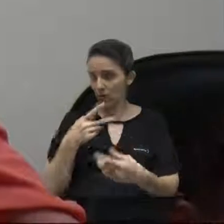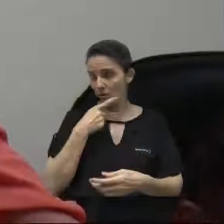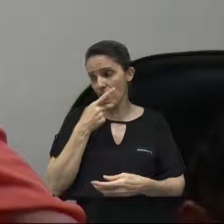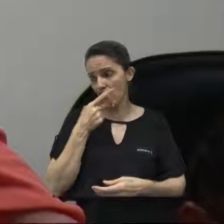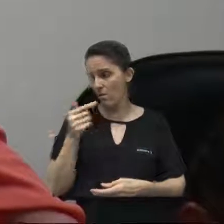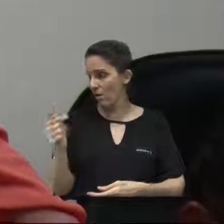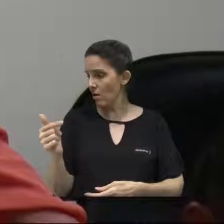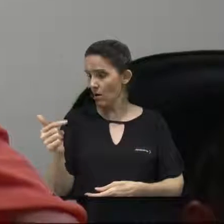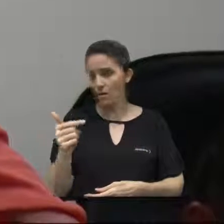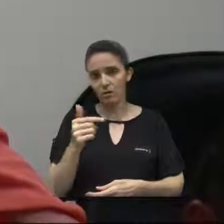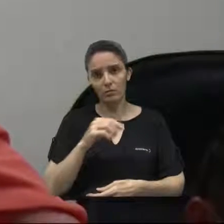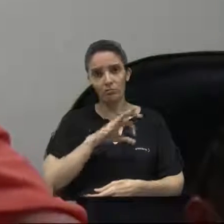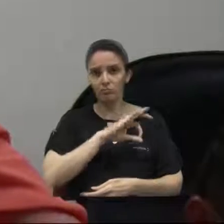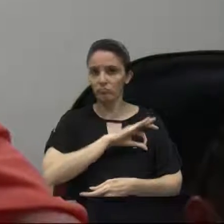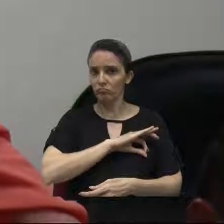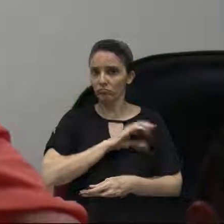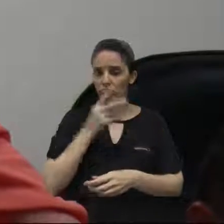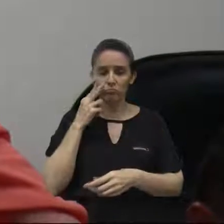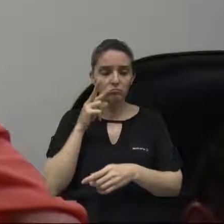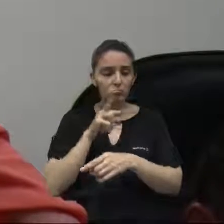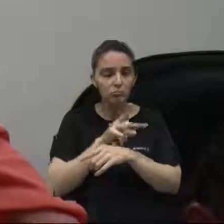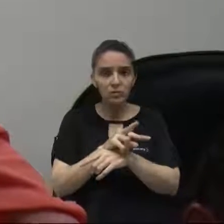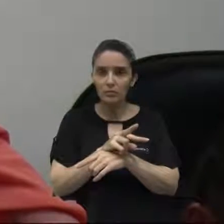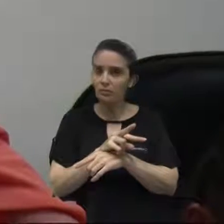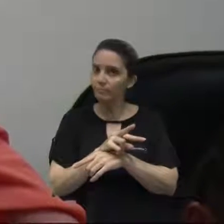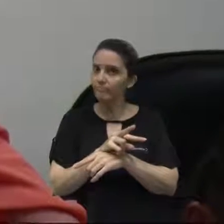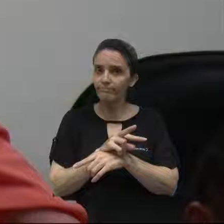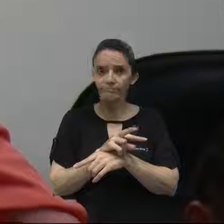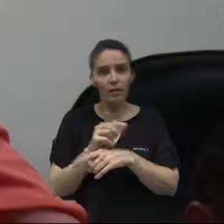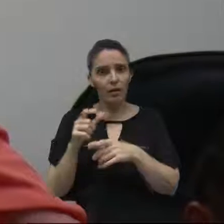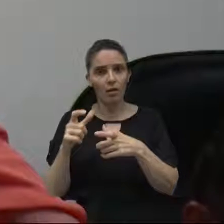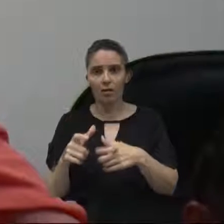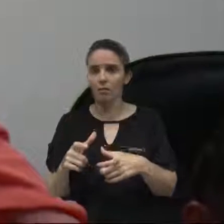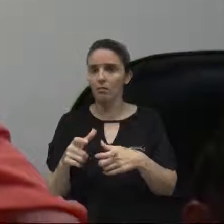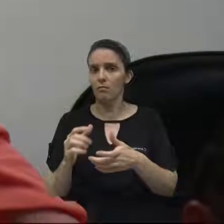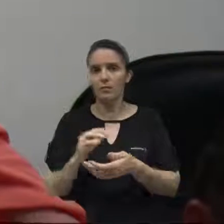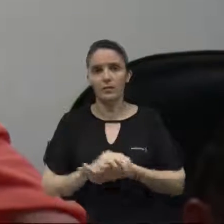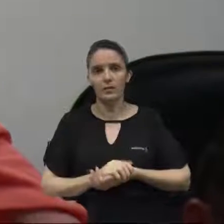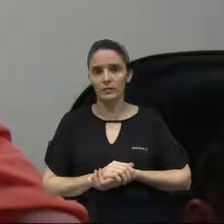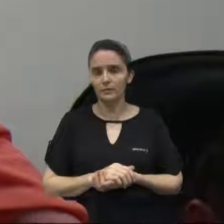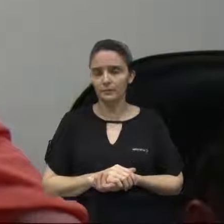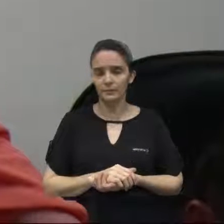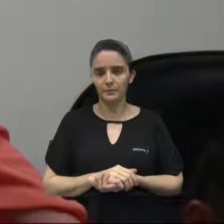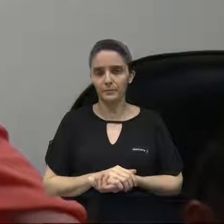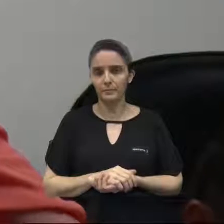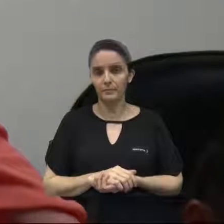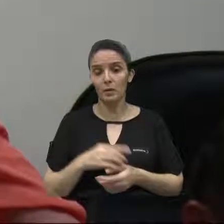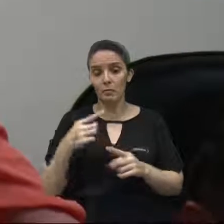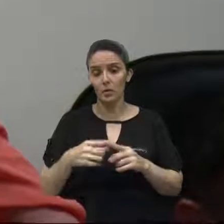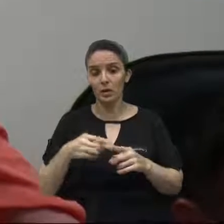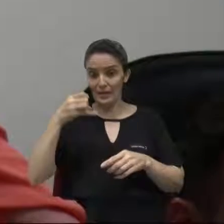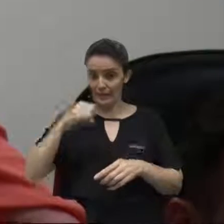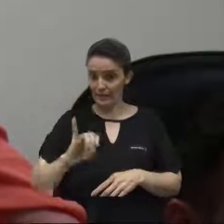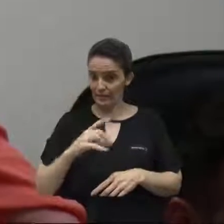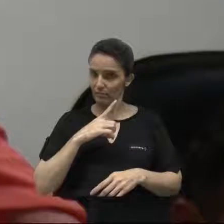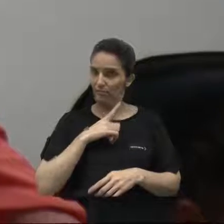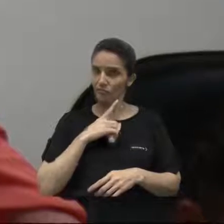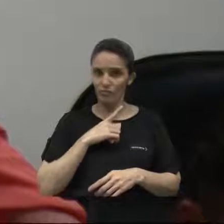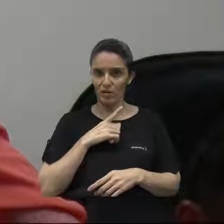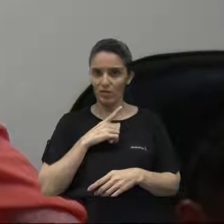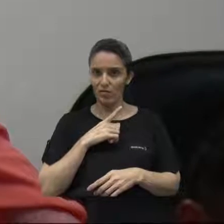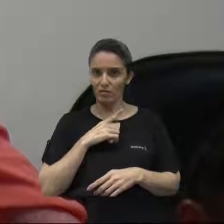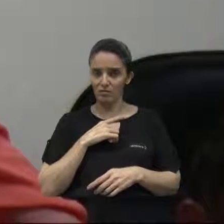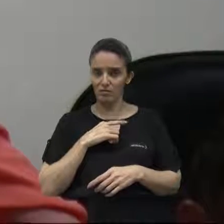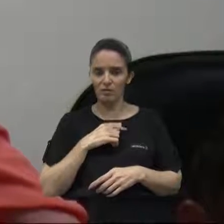temos guarda nesse local, porque se nós tivéssemos um guarda municipal ali, ela não teria passado por isso. Então, esse requerimento